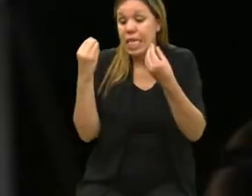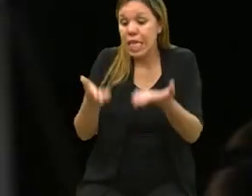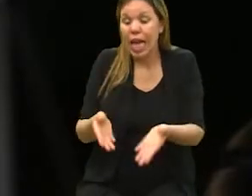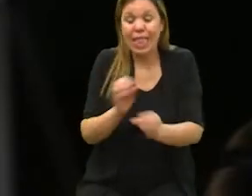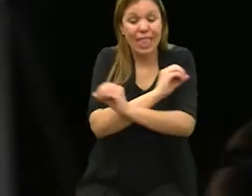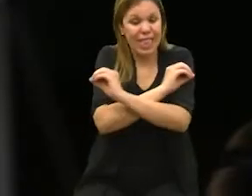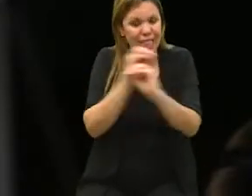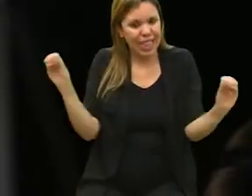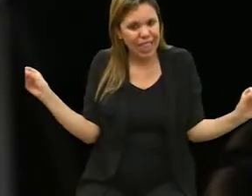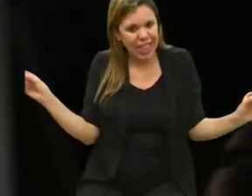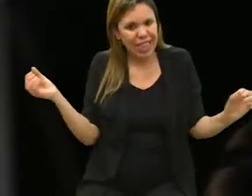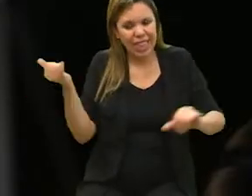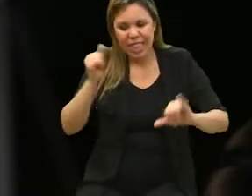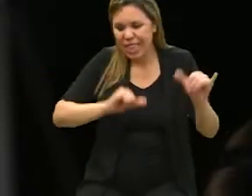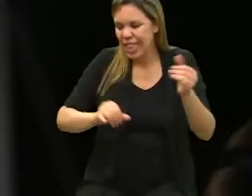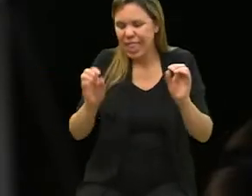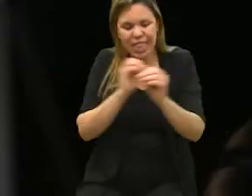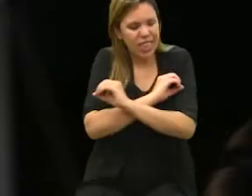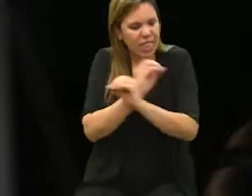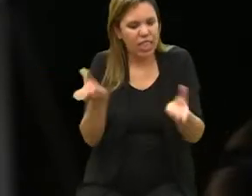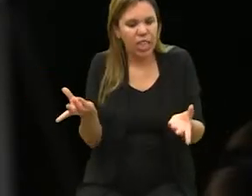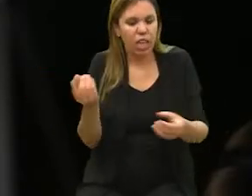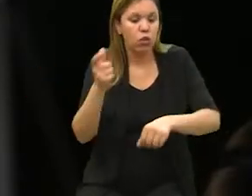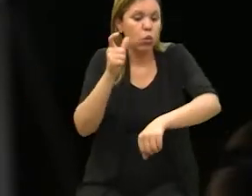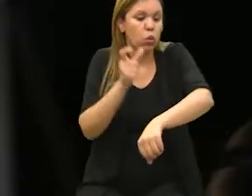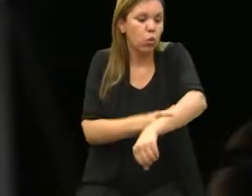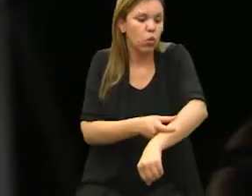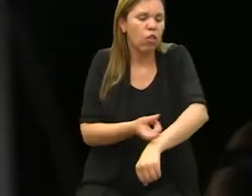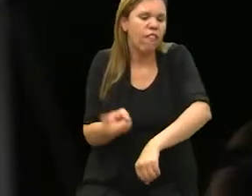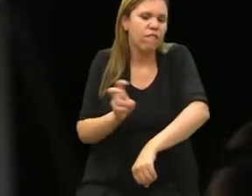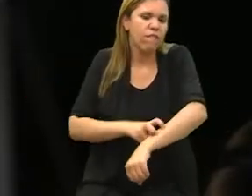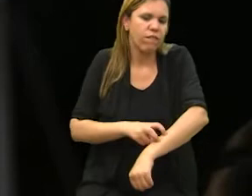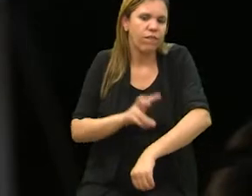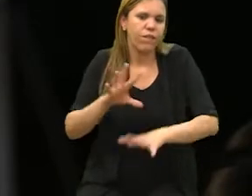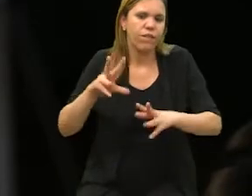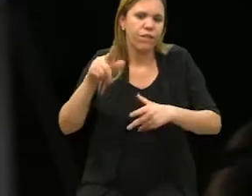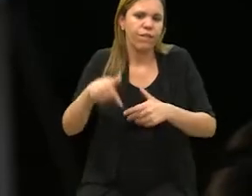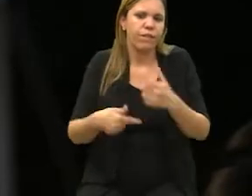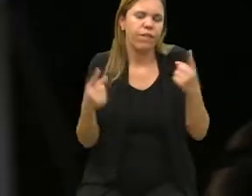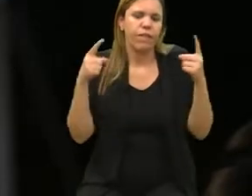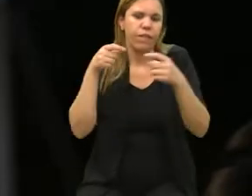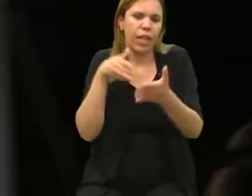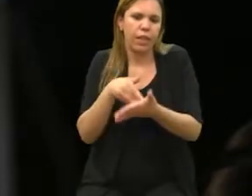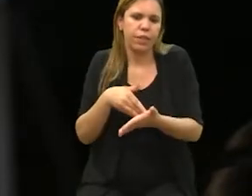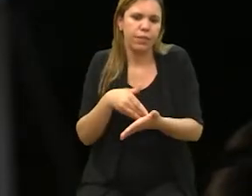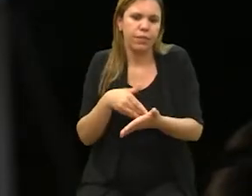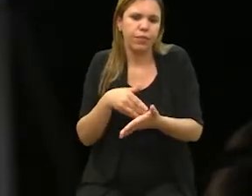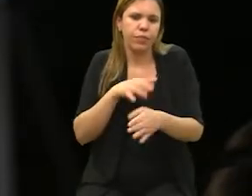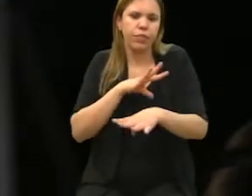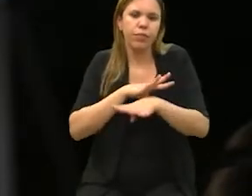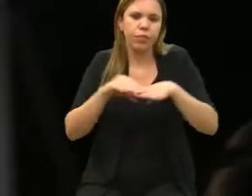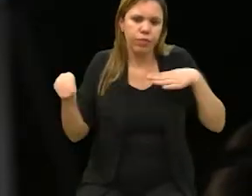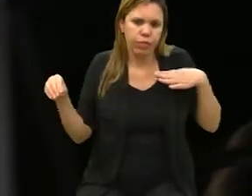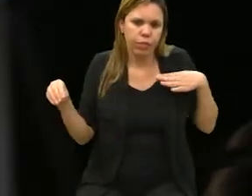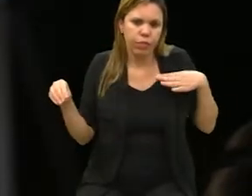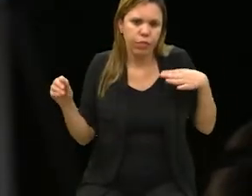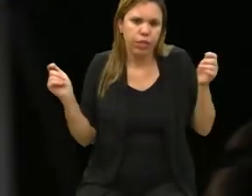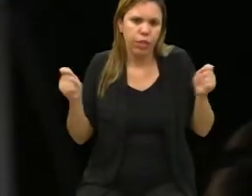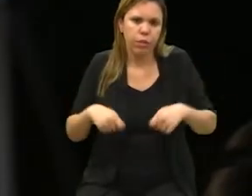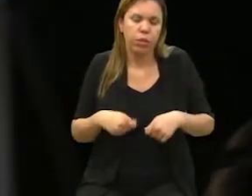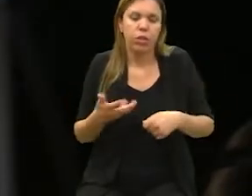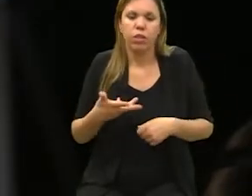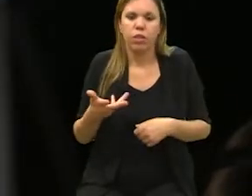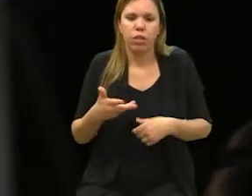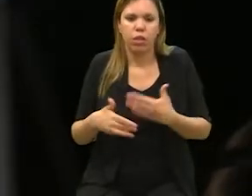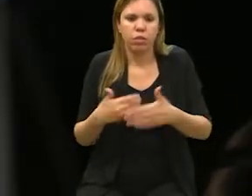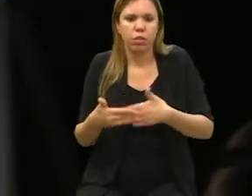nada. Nunca coloque substância de qualquer natureza sobre o local da picada. Nunca. Tudo isso vai dificultar a recuperação do animal ou pode